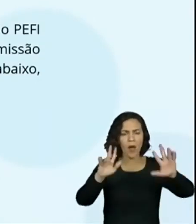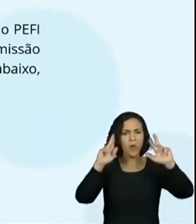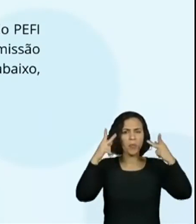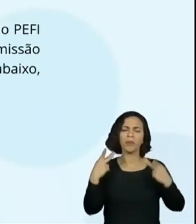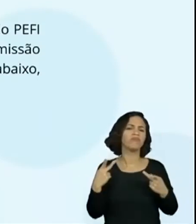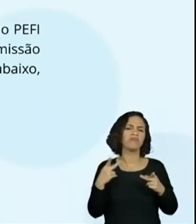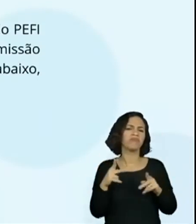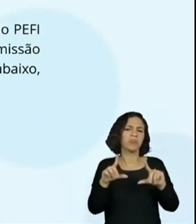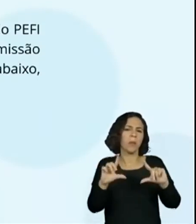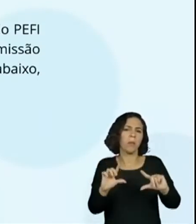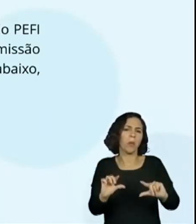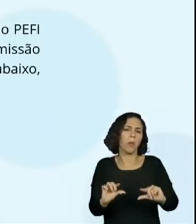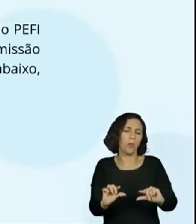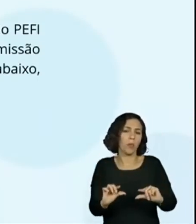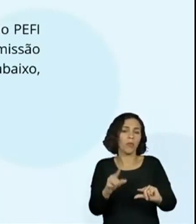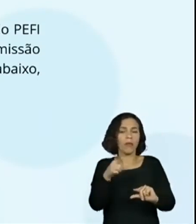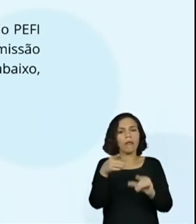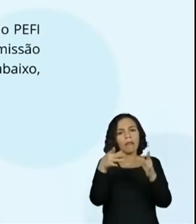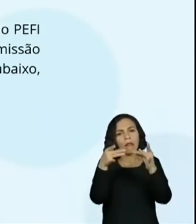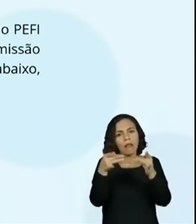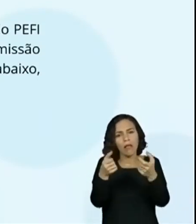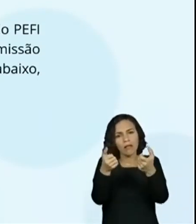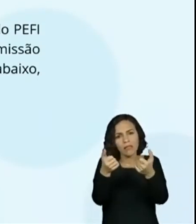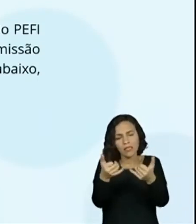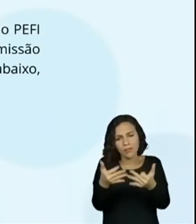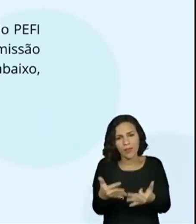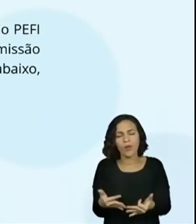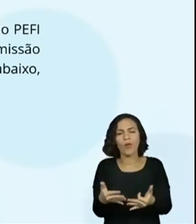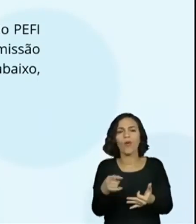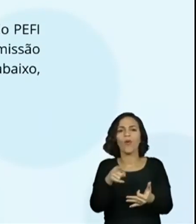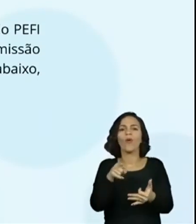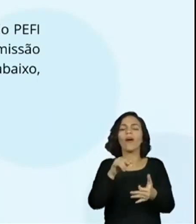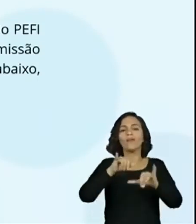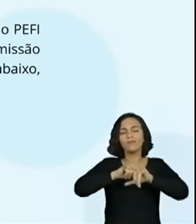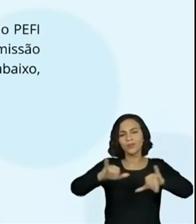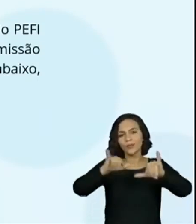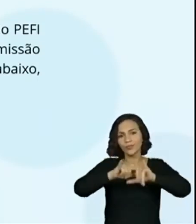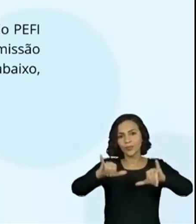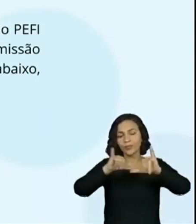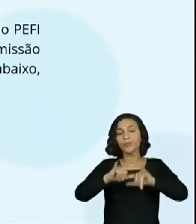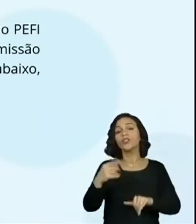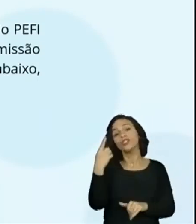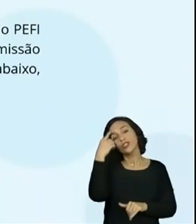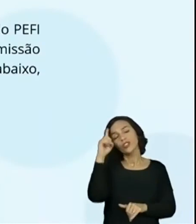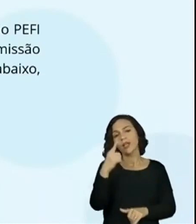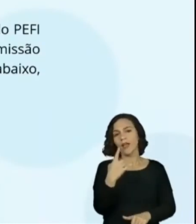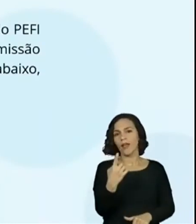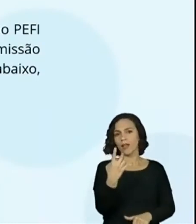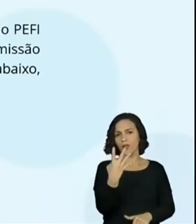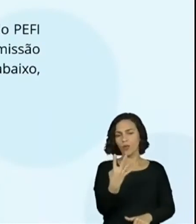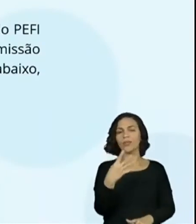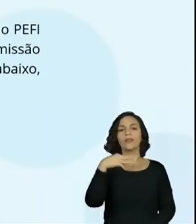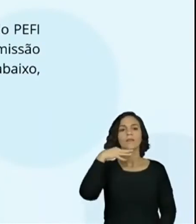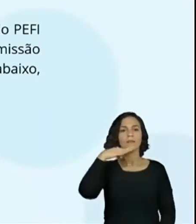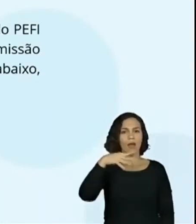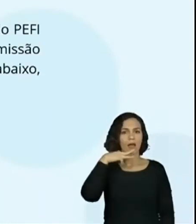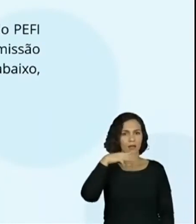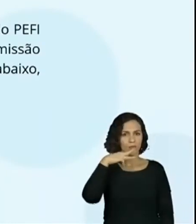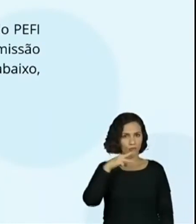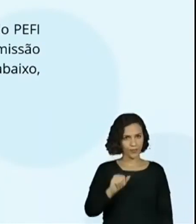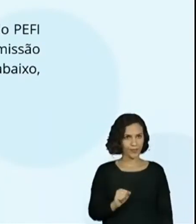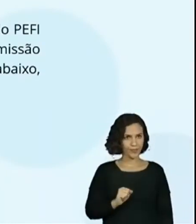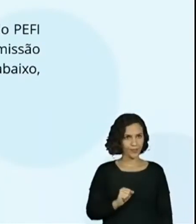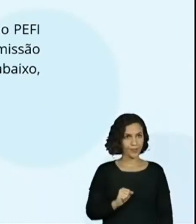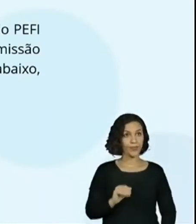humanos, conforme detalhado na nota abaixo emitida em 14 de março. E aí, qual é?